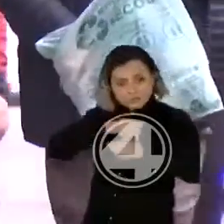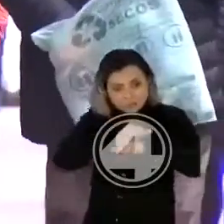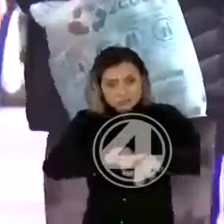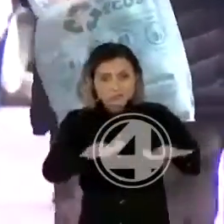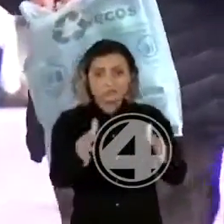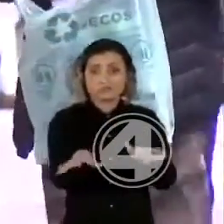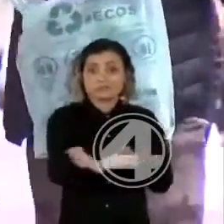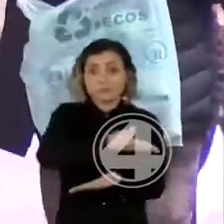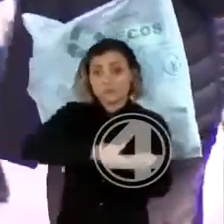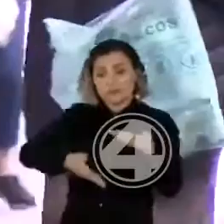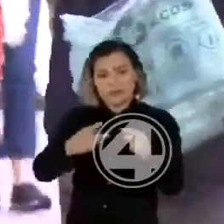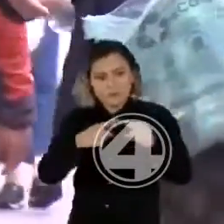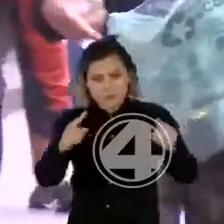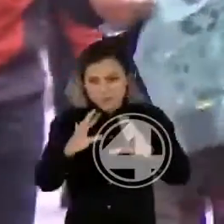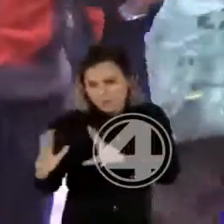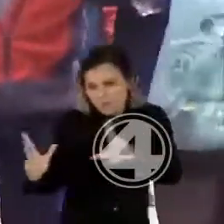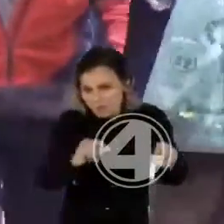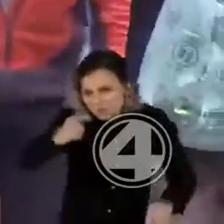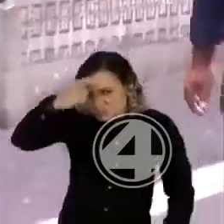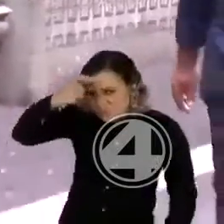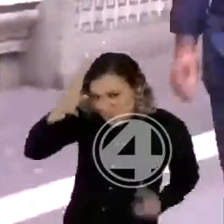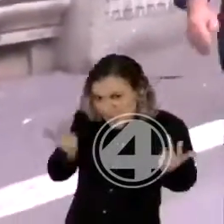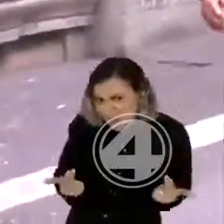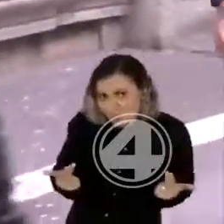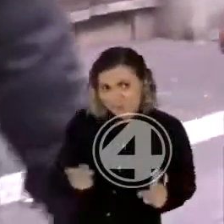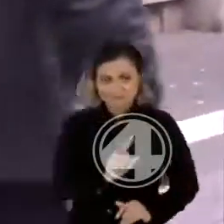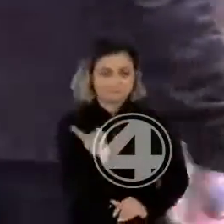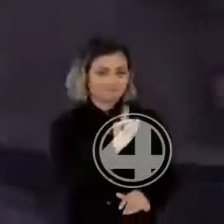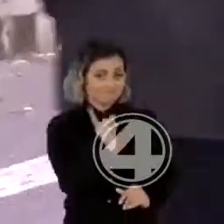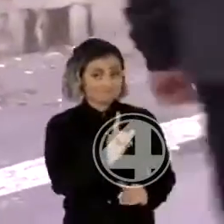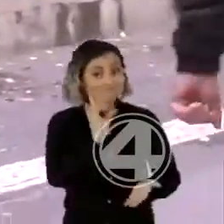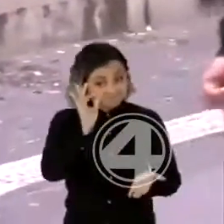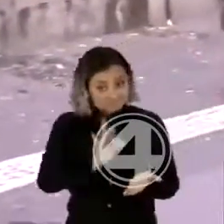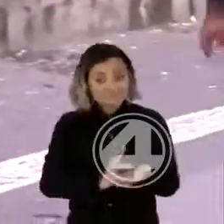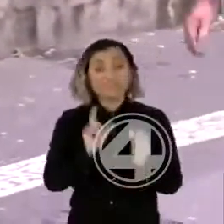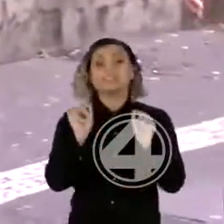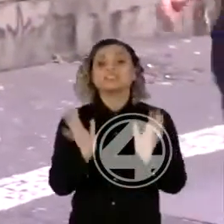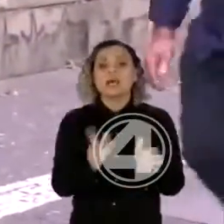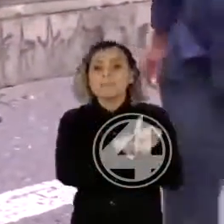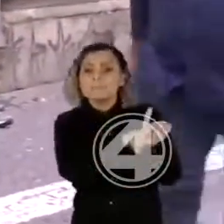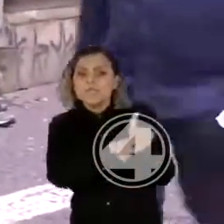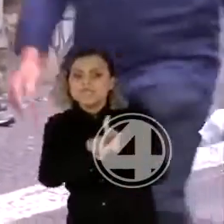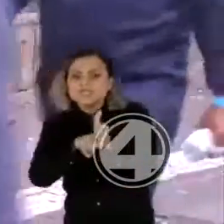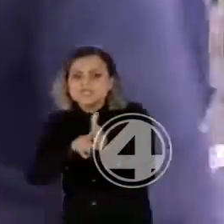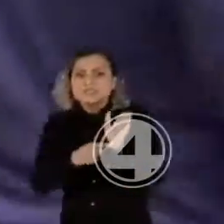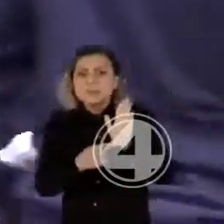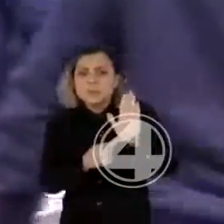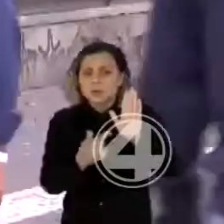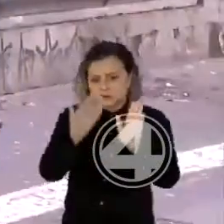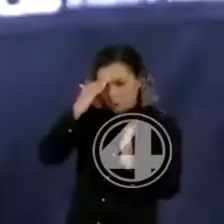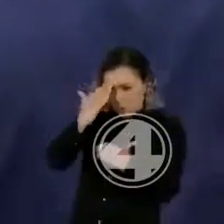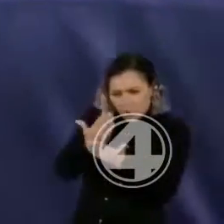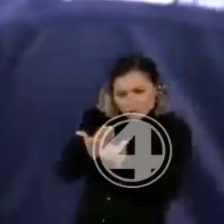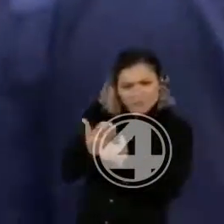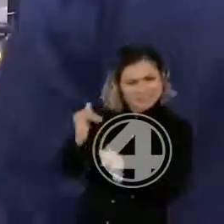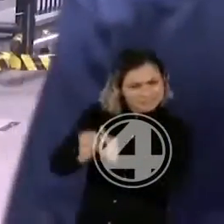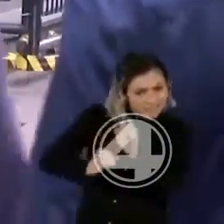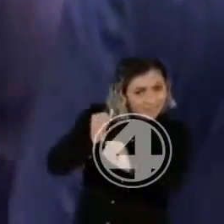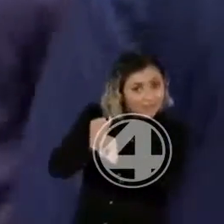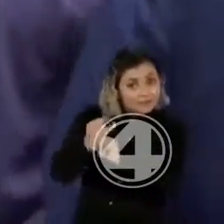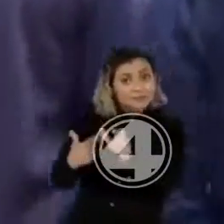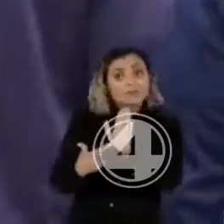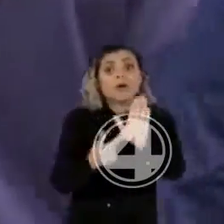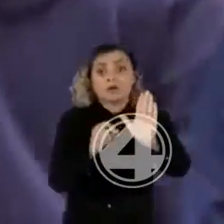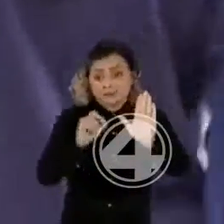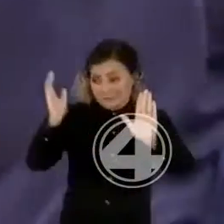isso. Mas nem todo mundo pensa assim. A terceira edição da pesquisa sobre confiança digital mostra